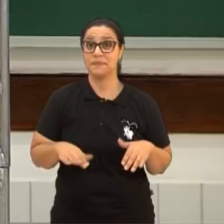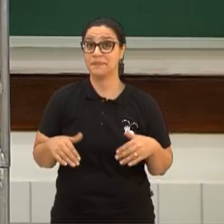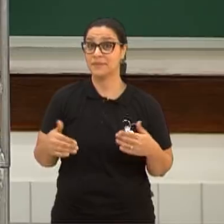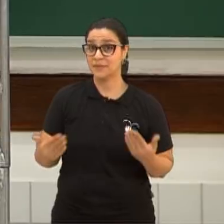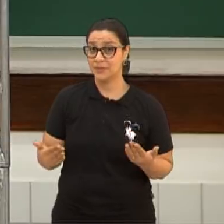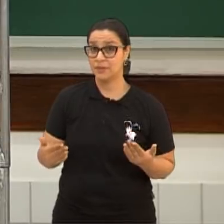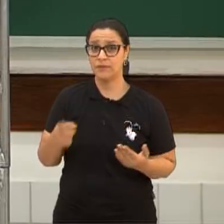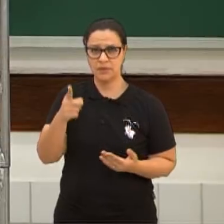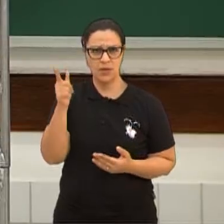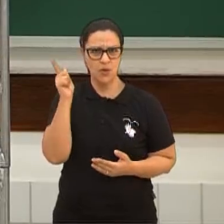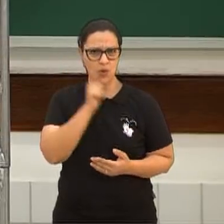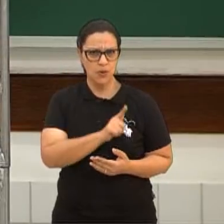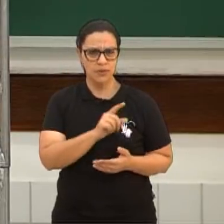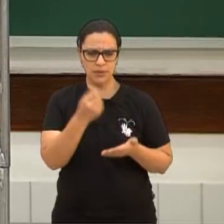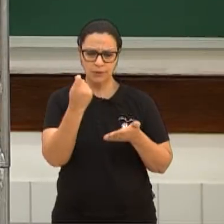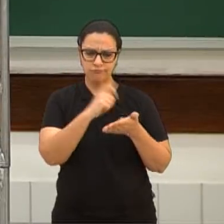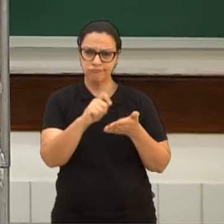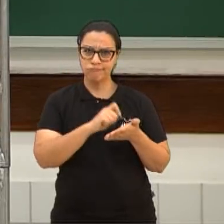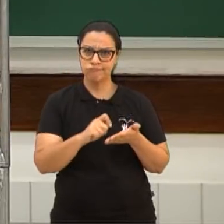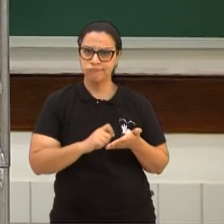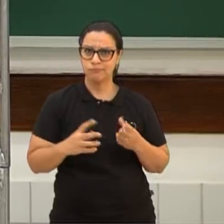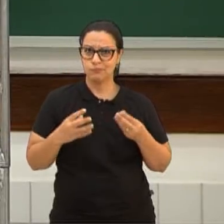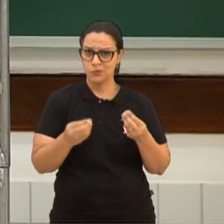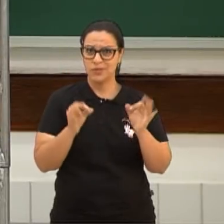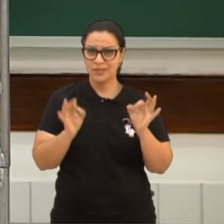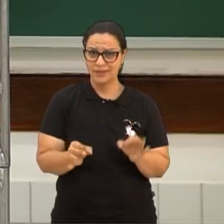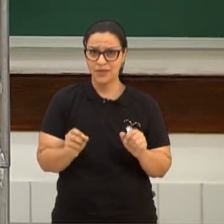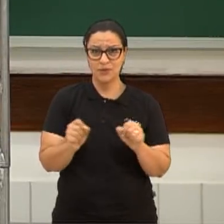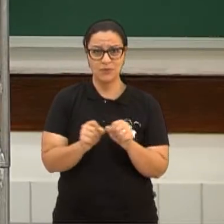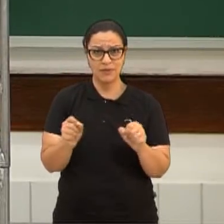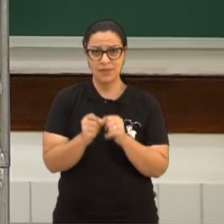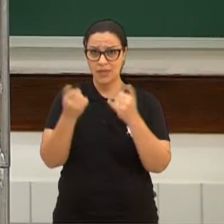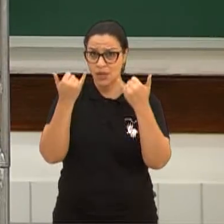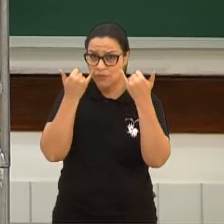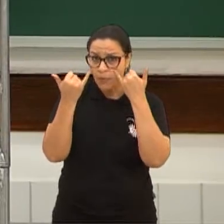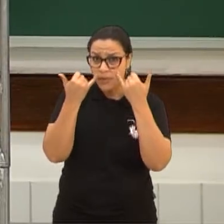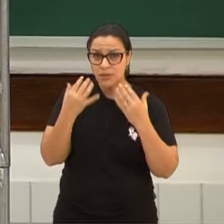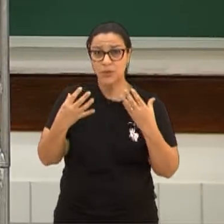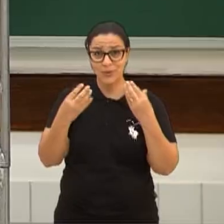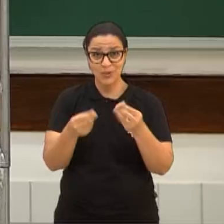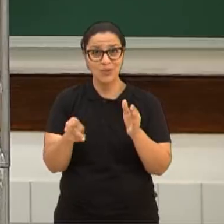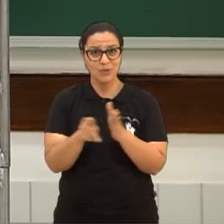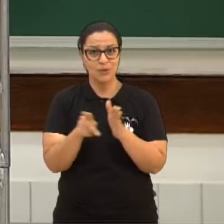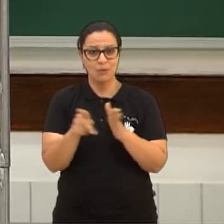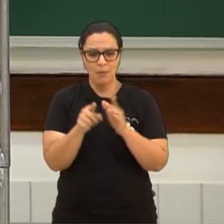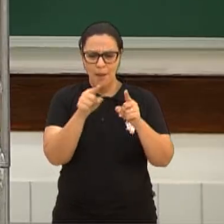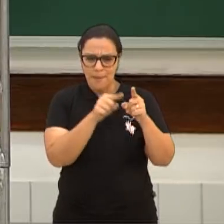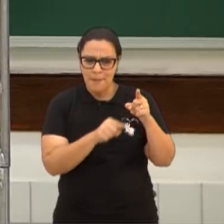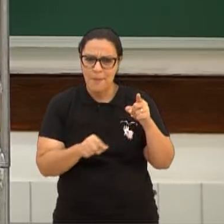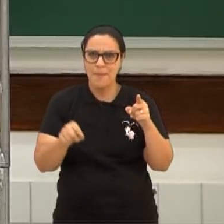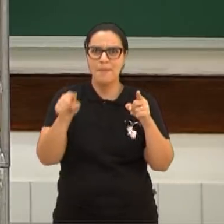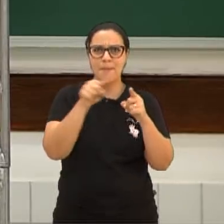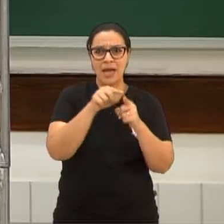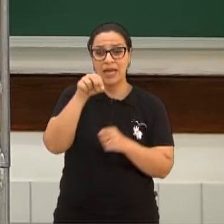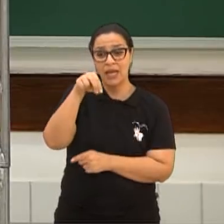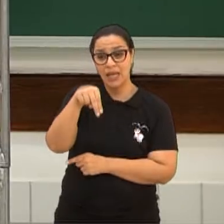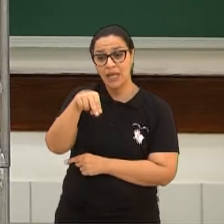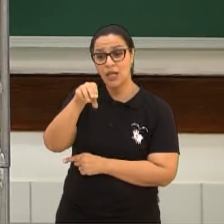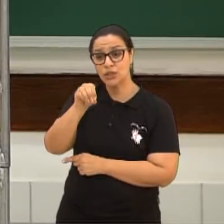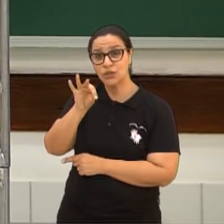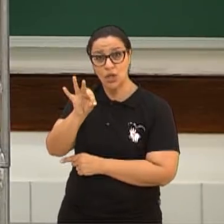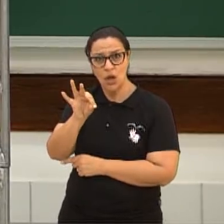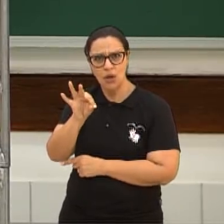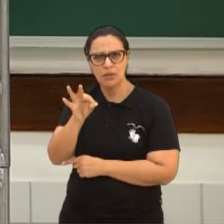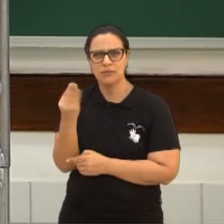E aí, conseguiu anotar? Conseguiu fazer aquelas informaçõezinhas? Circula lá o not, pinta